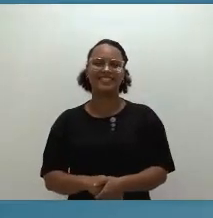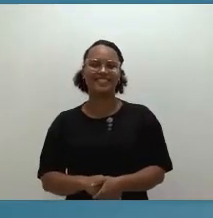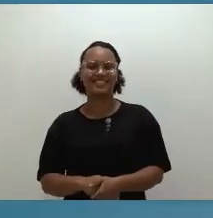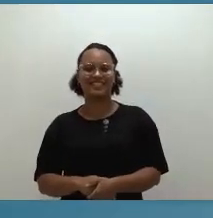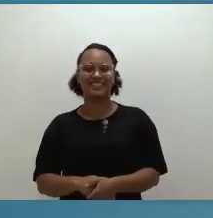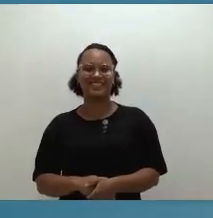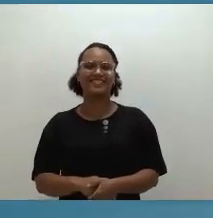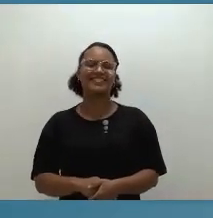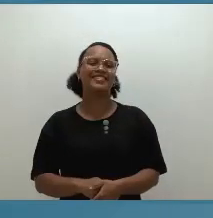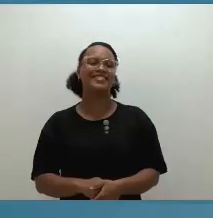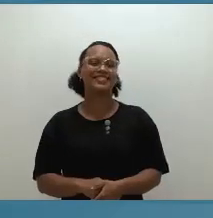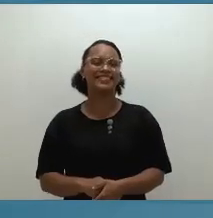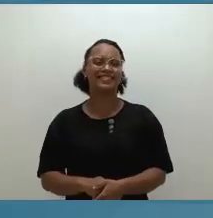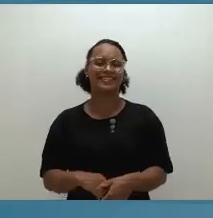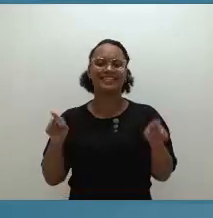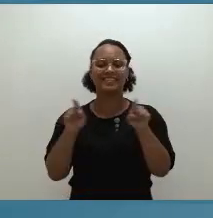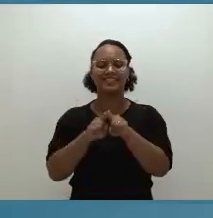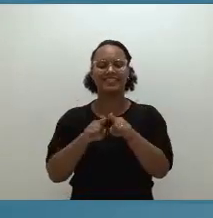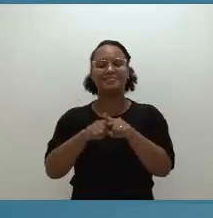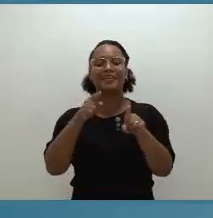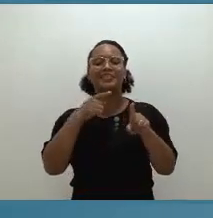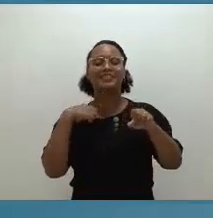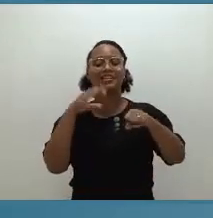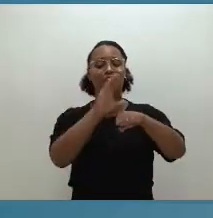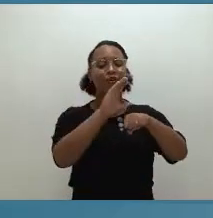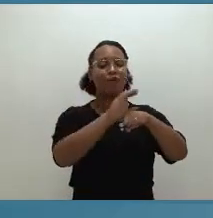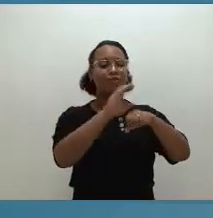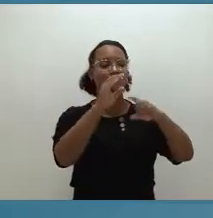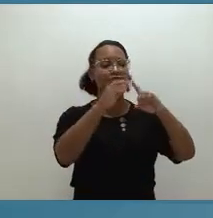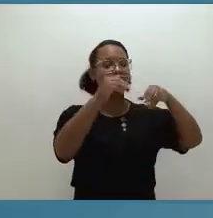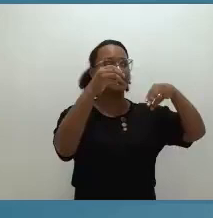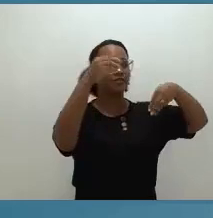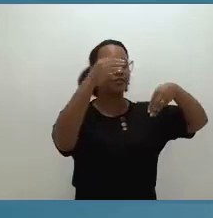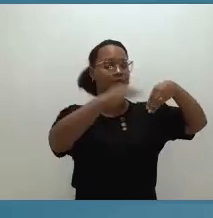também desejar ao Conselho da Magistratura,